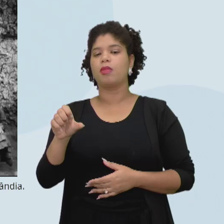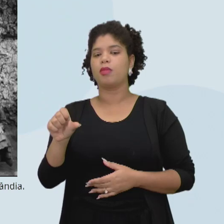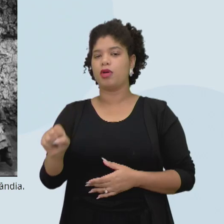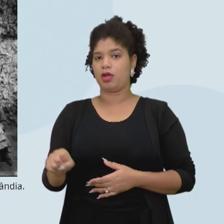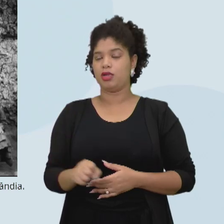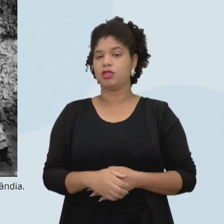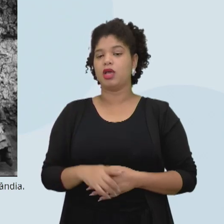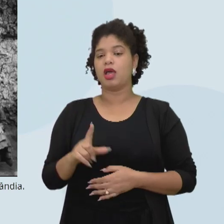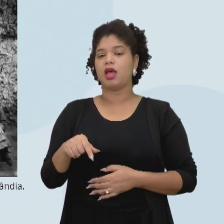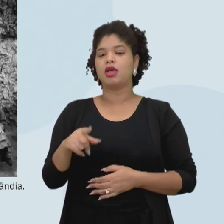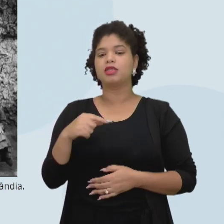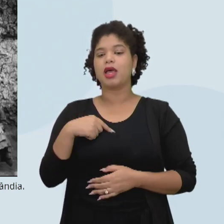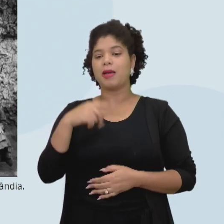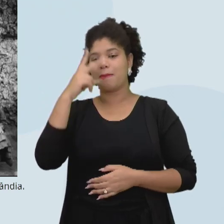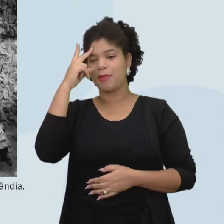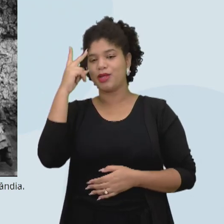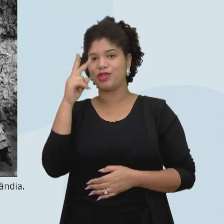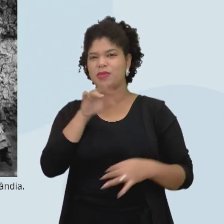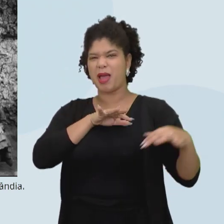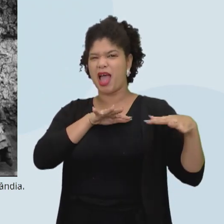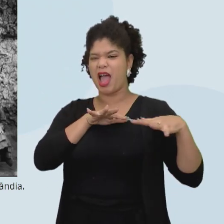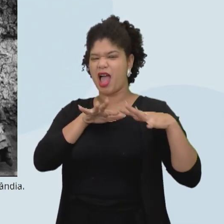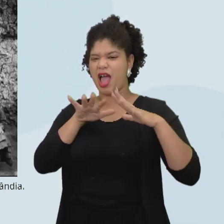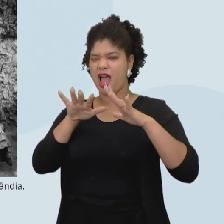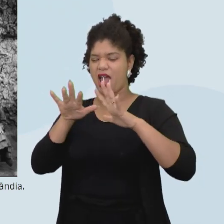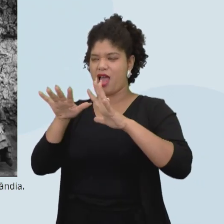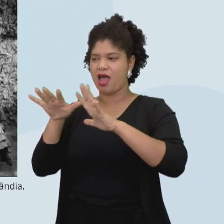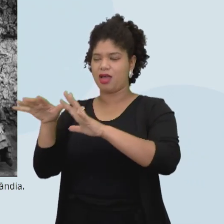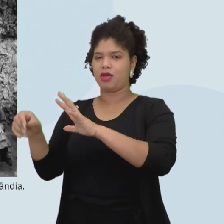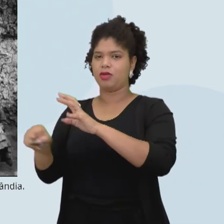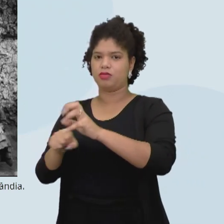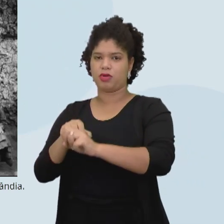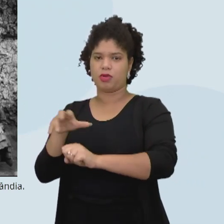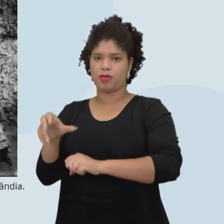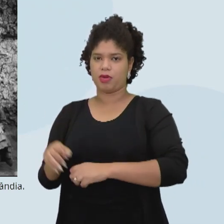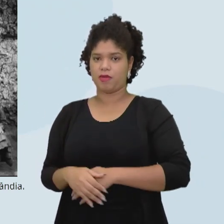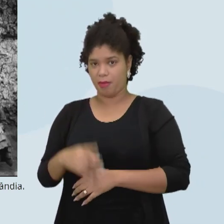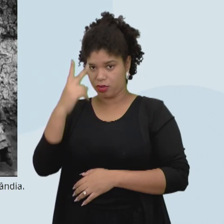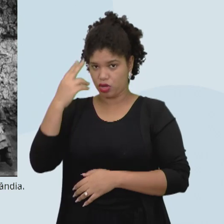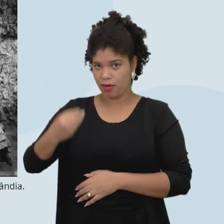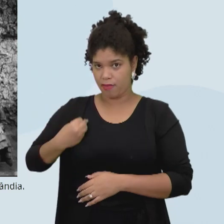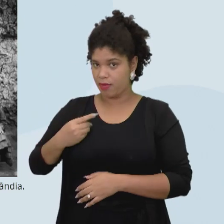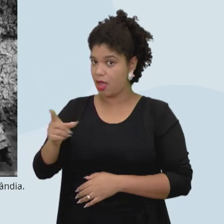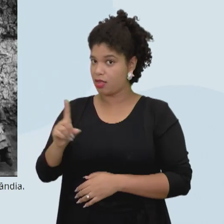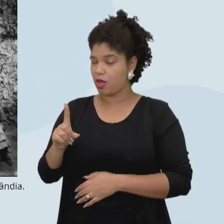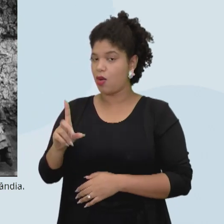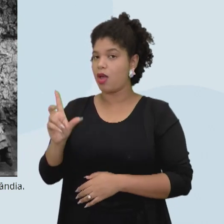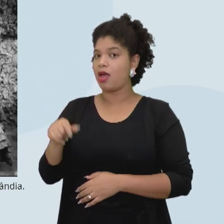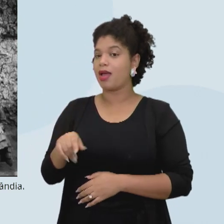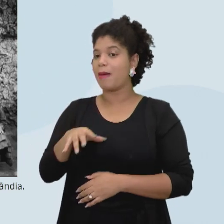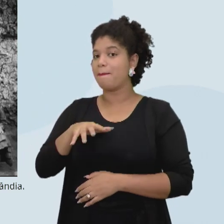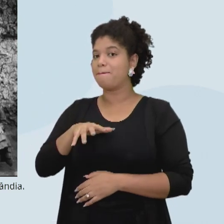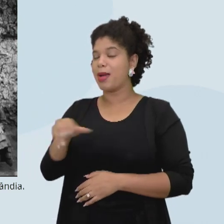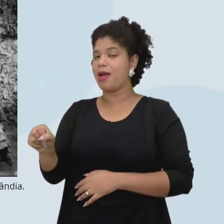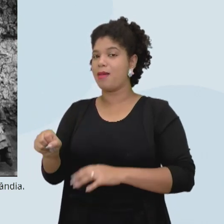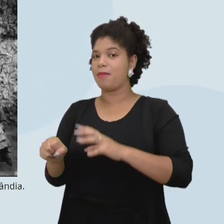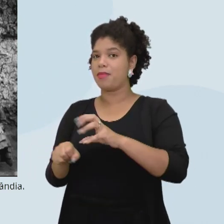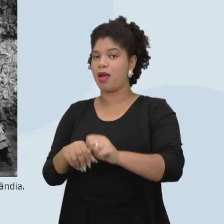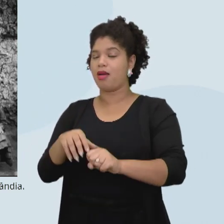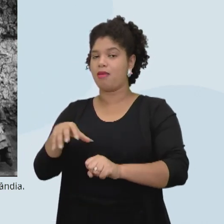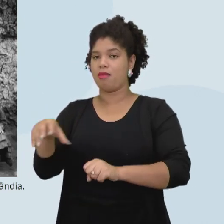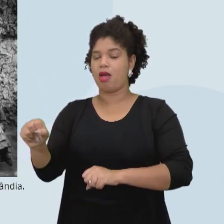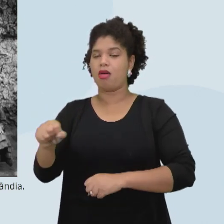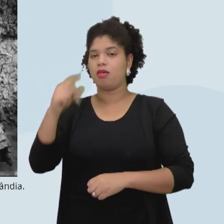os primeiros conquistadores. Notem que eu não estou falando primeiros habitantes, eu estou falando